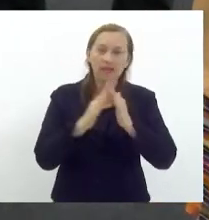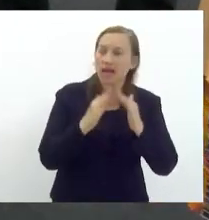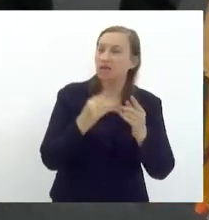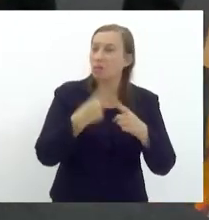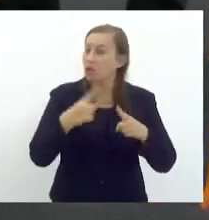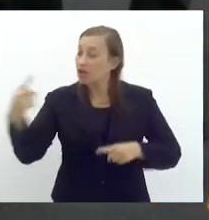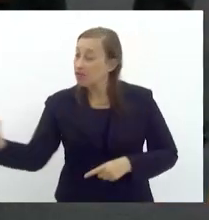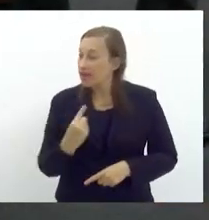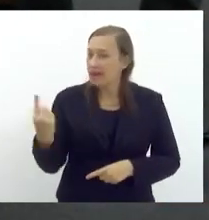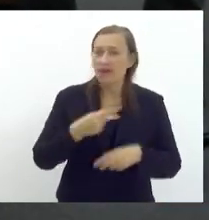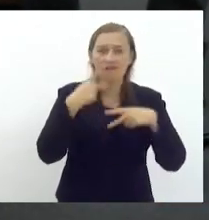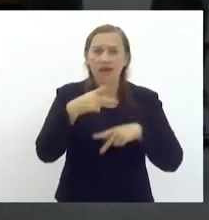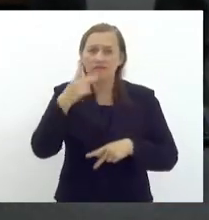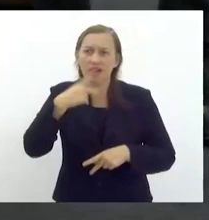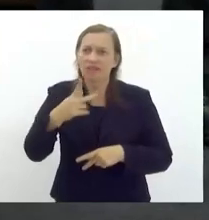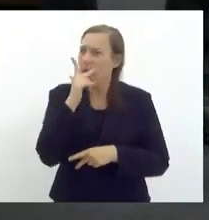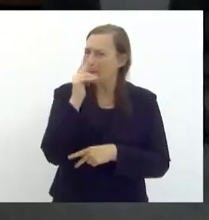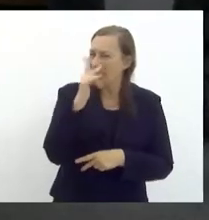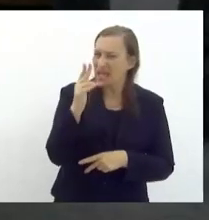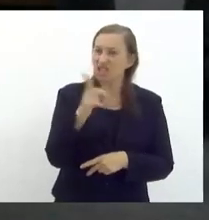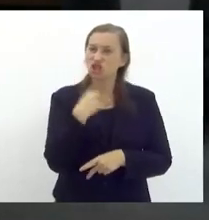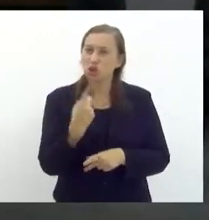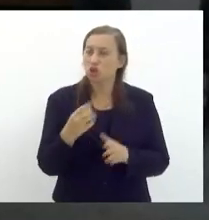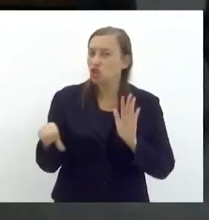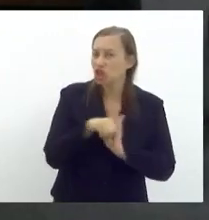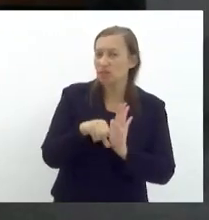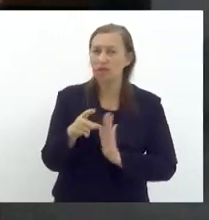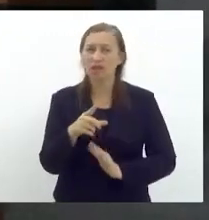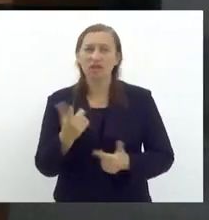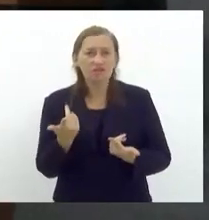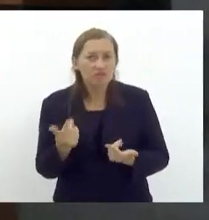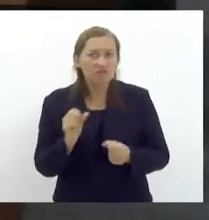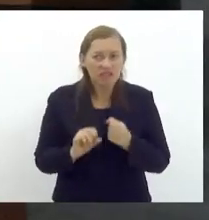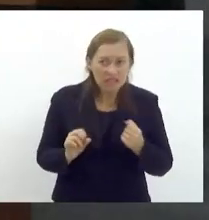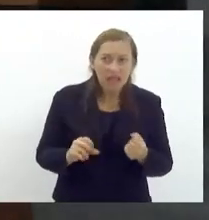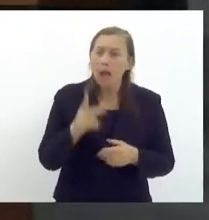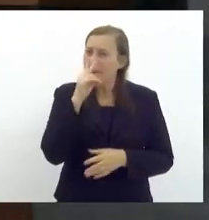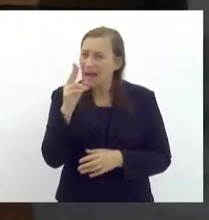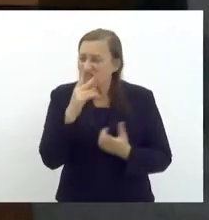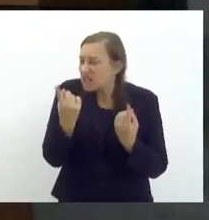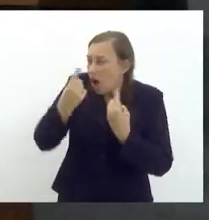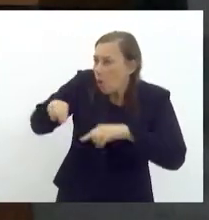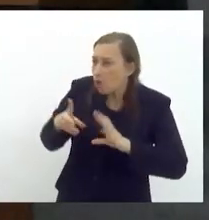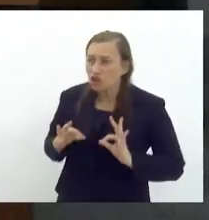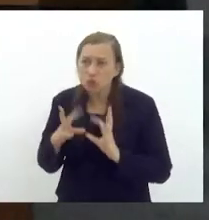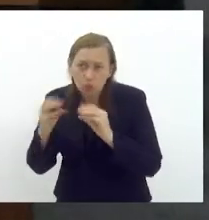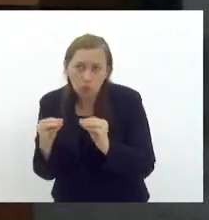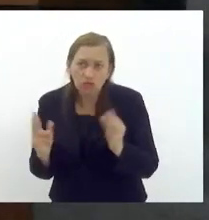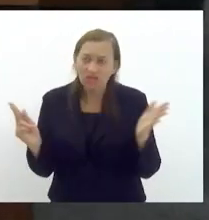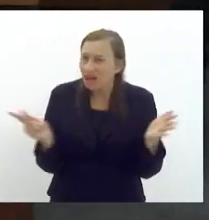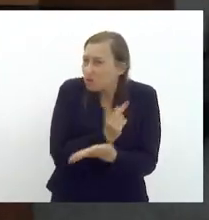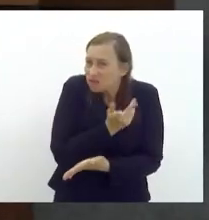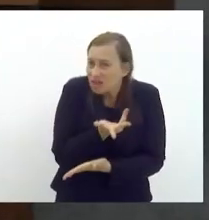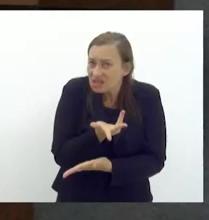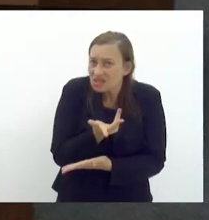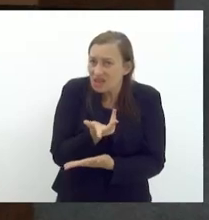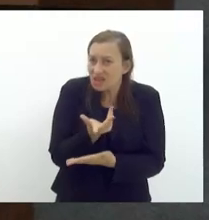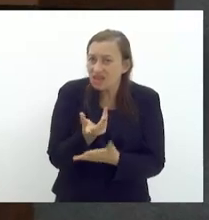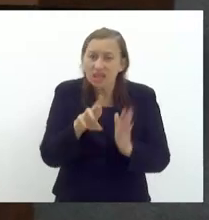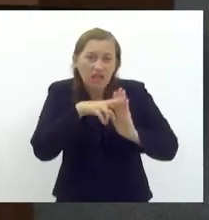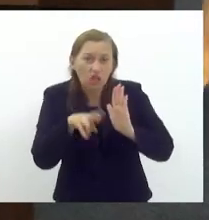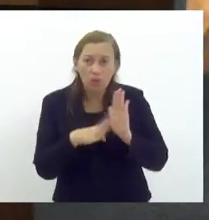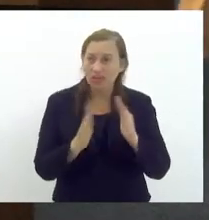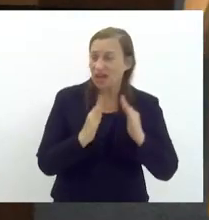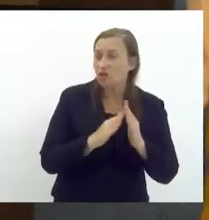vem aqui Falam que querem parece que a gente está cometendo arbitrariedade parece que a gente tá indo contra o que tá instituído na Norma